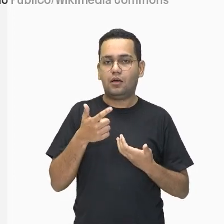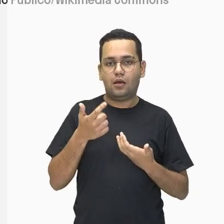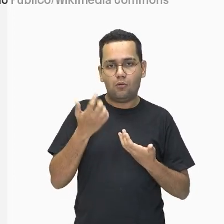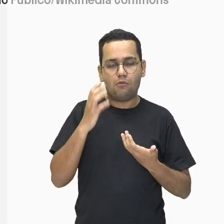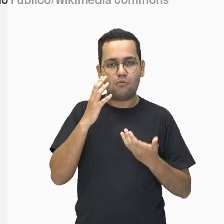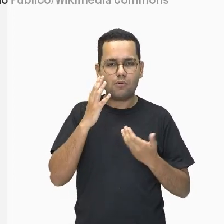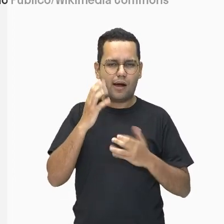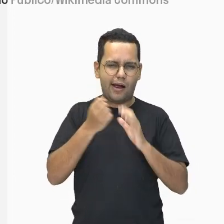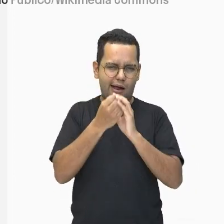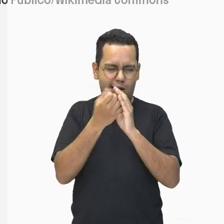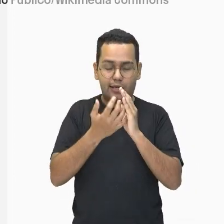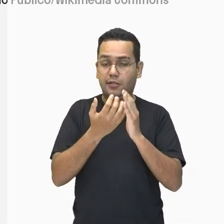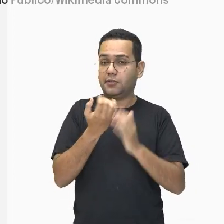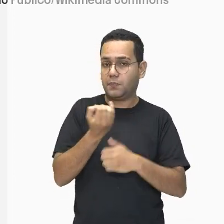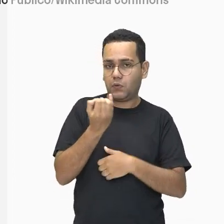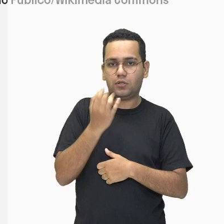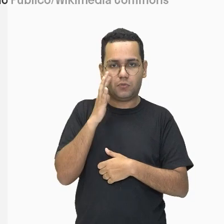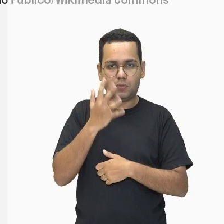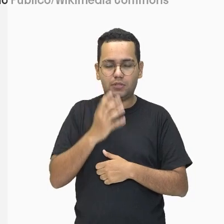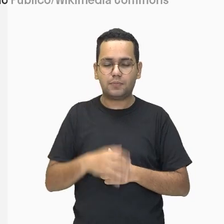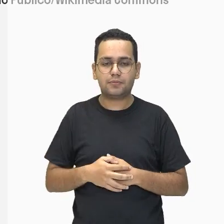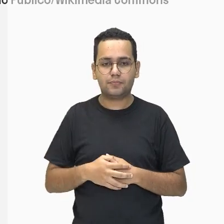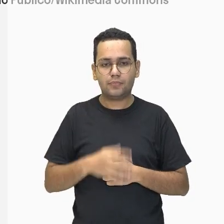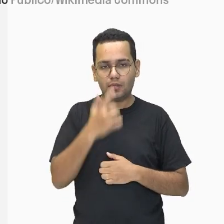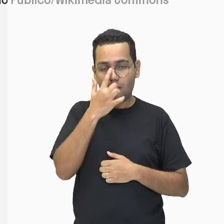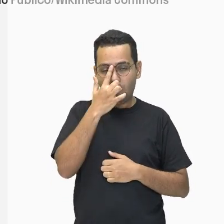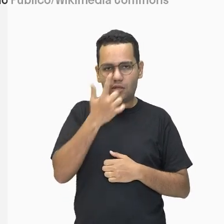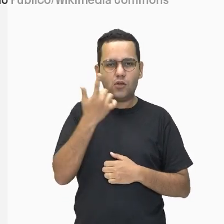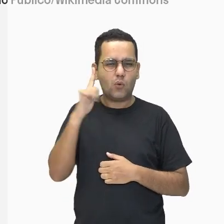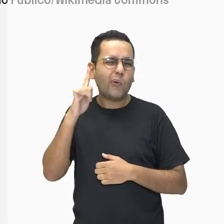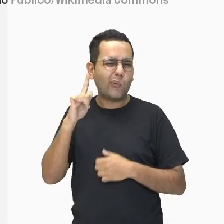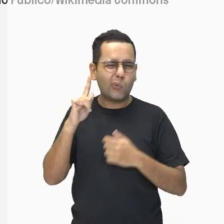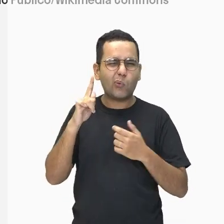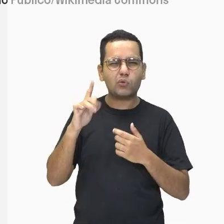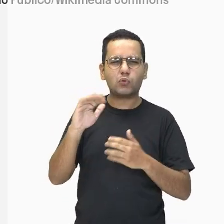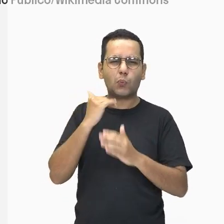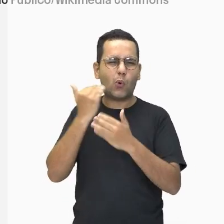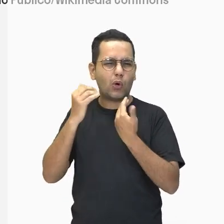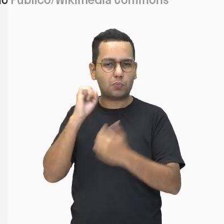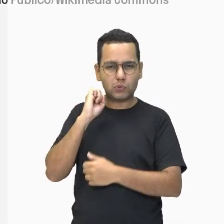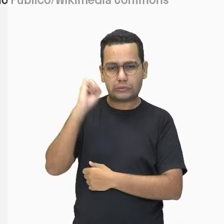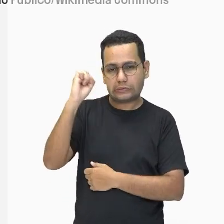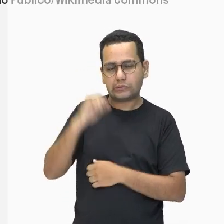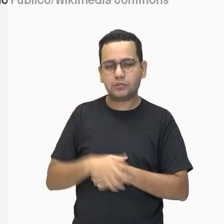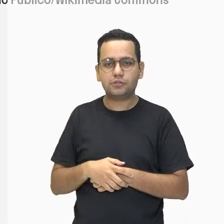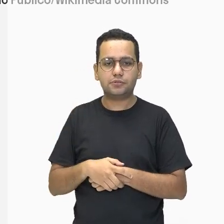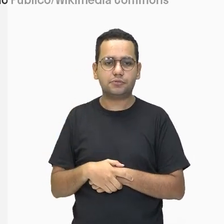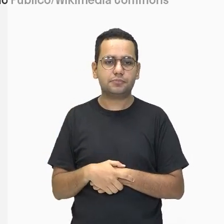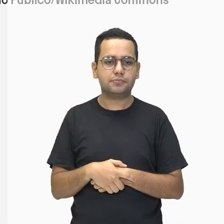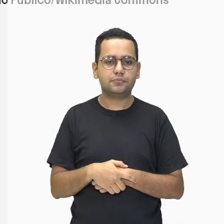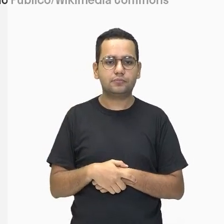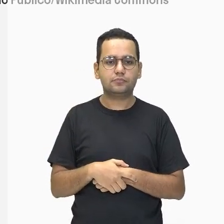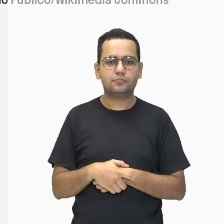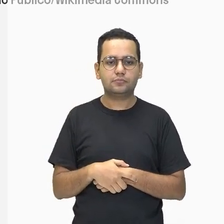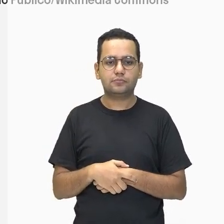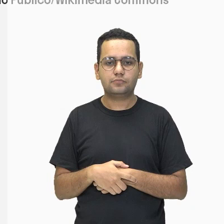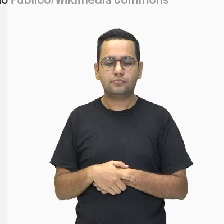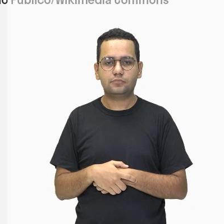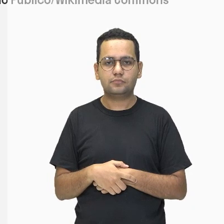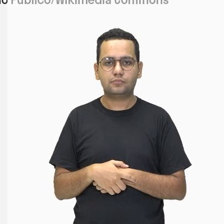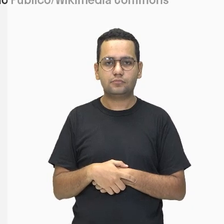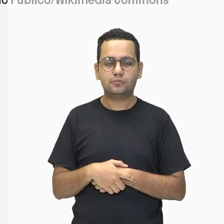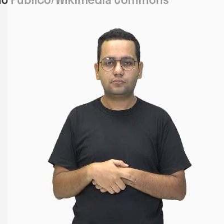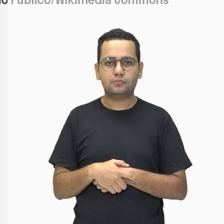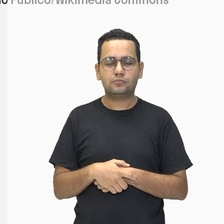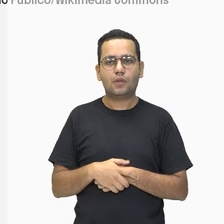que tiveram a oportunidade de suicídio e acabaram também optando por se suicidar, não passando pelo